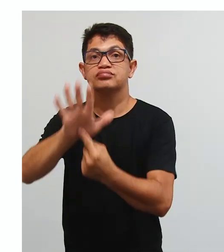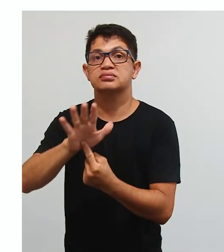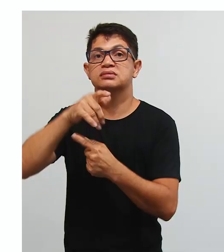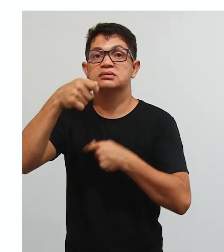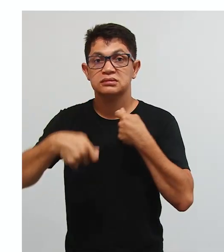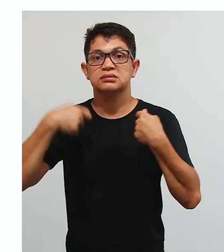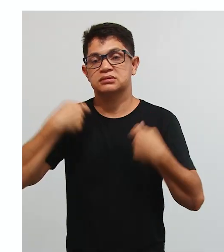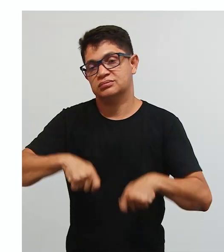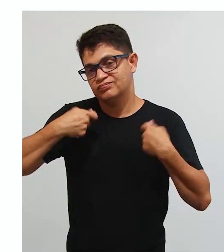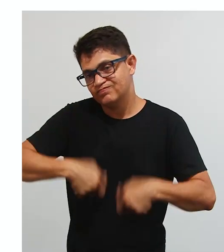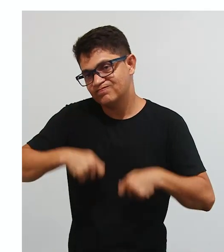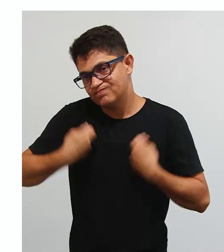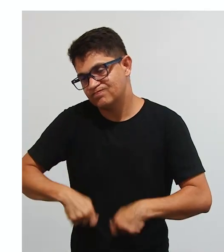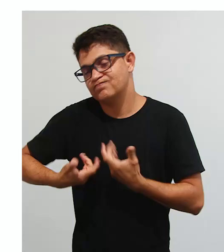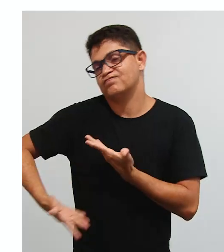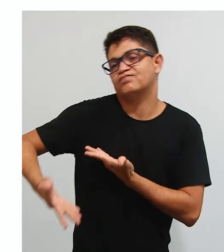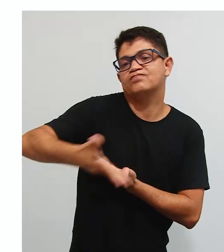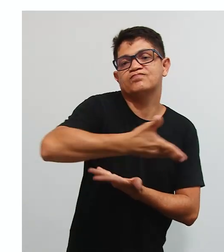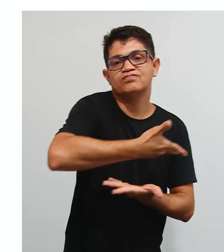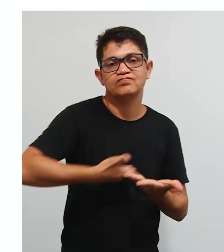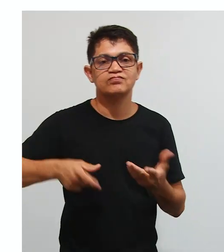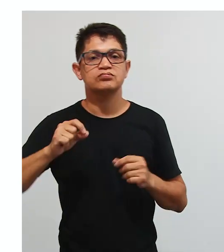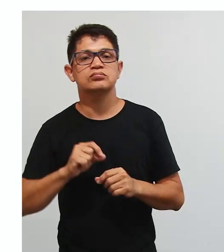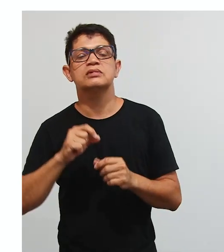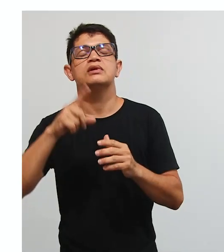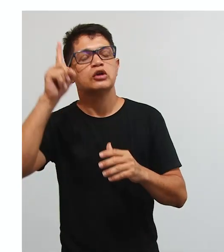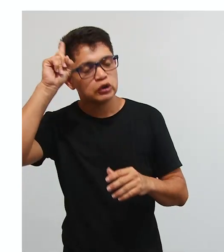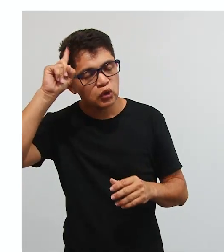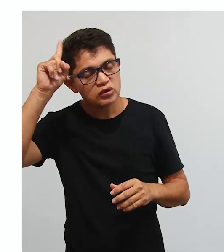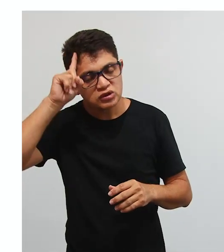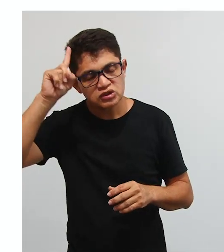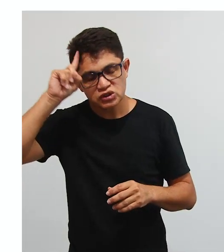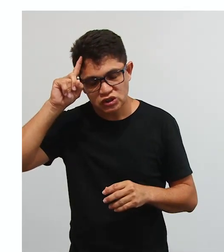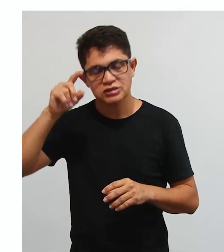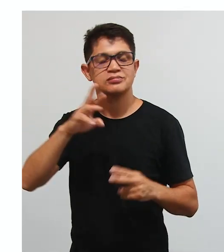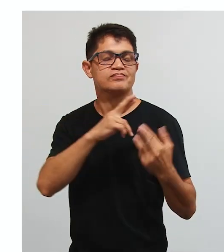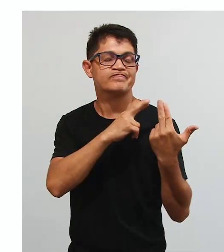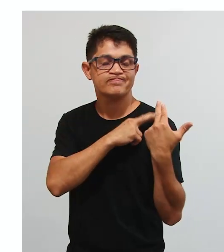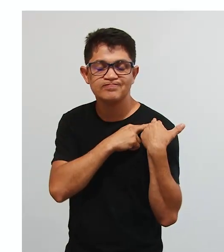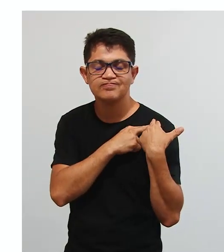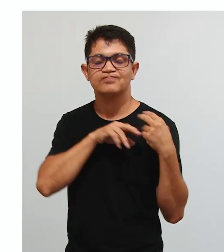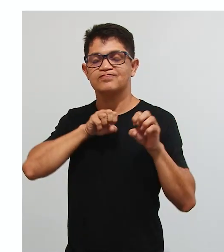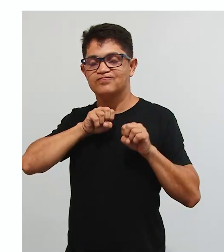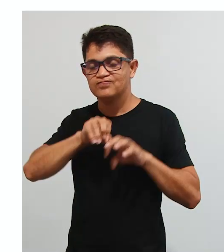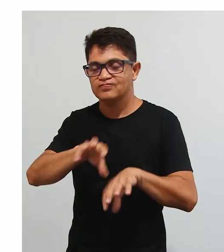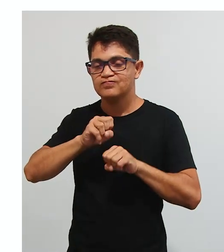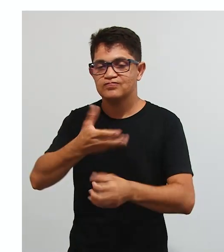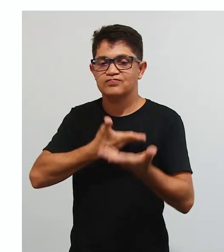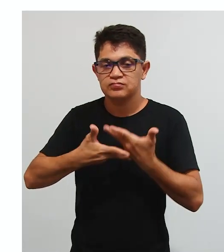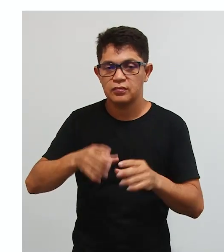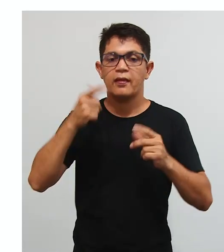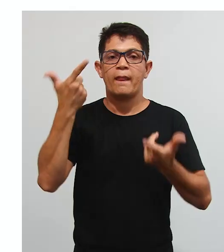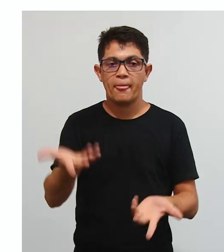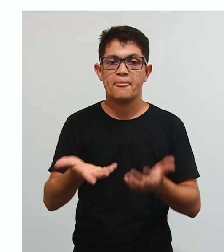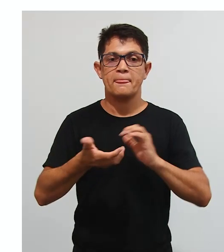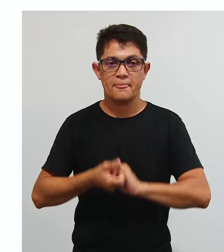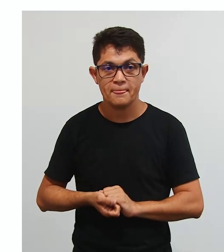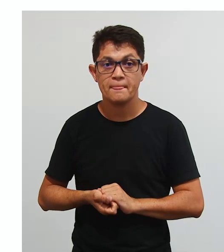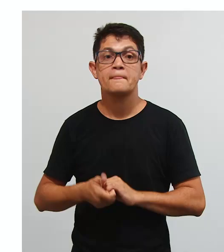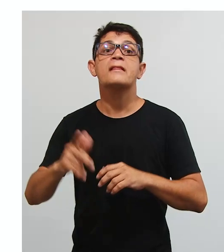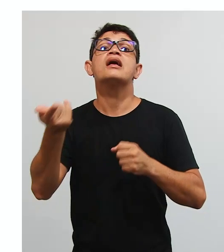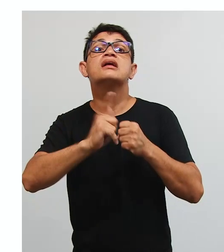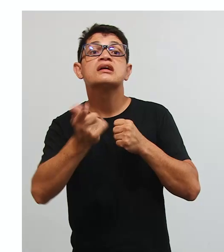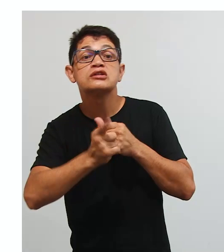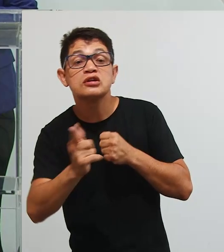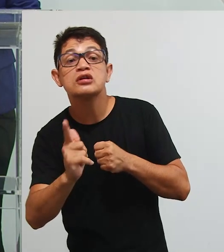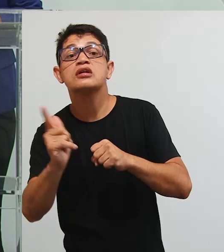ela necessita buscar o diálogo com os outros entes da escola. Quem é